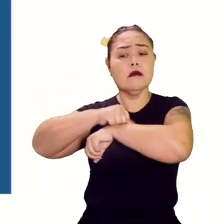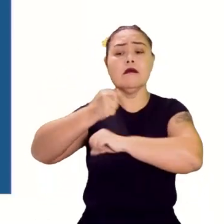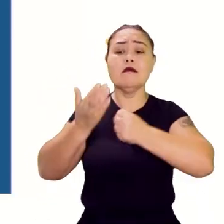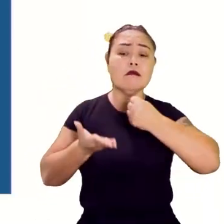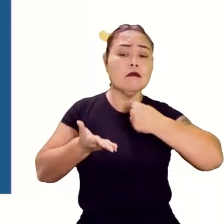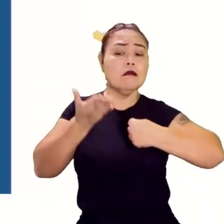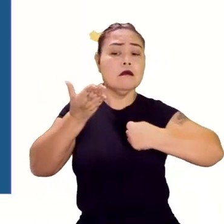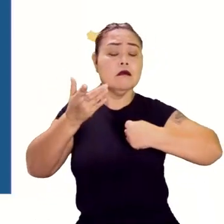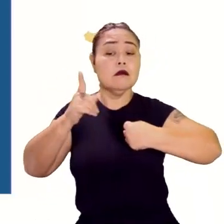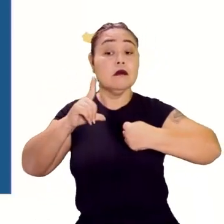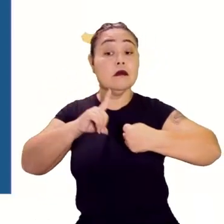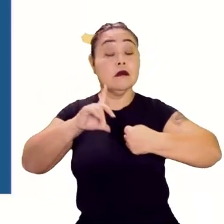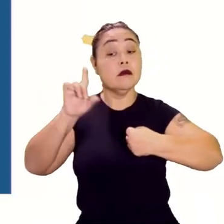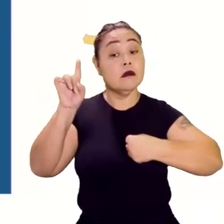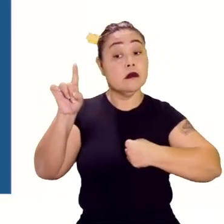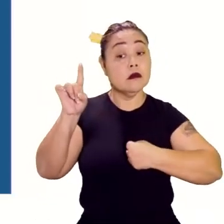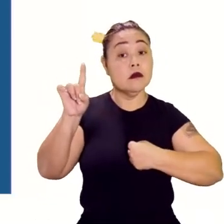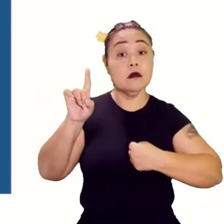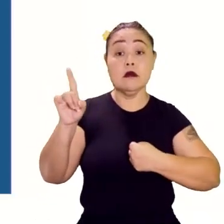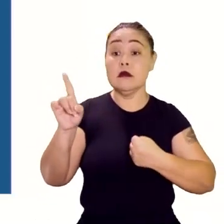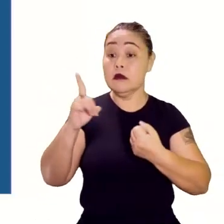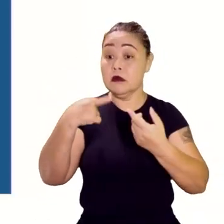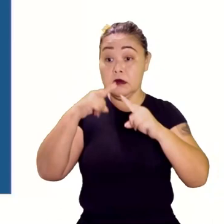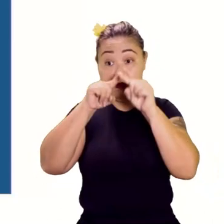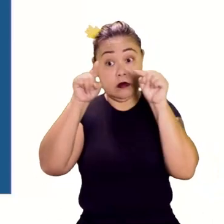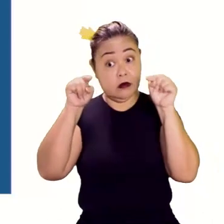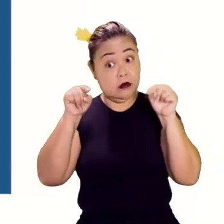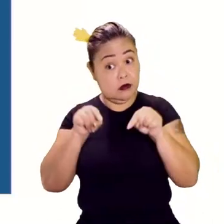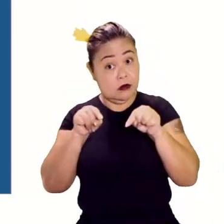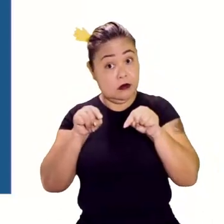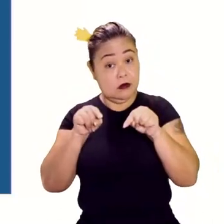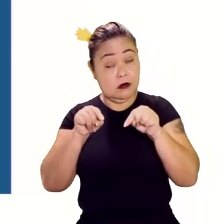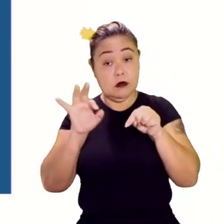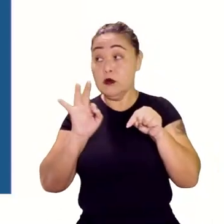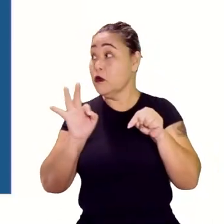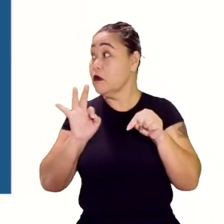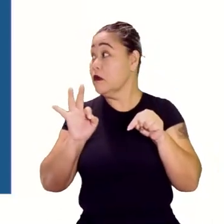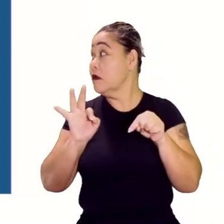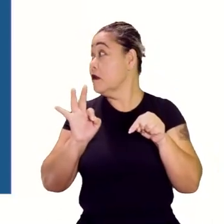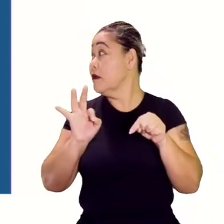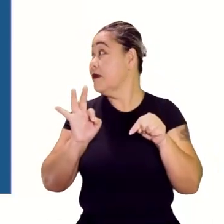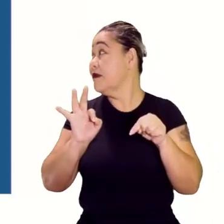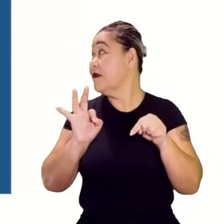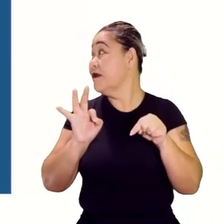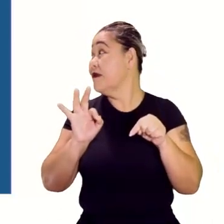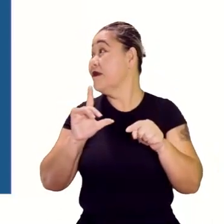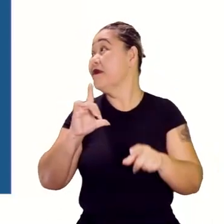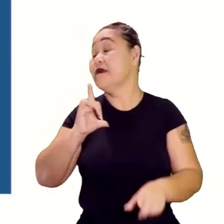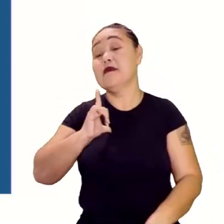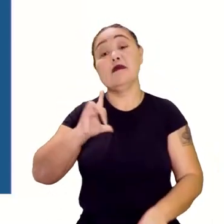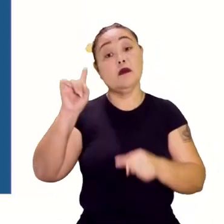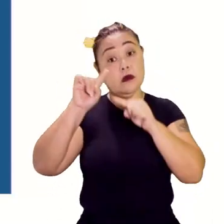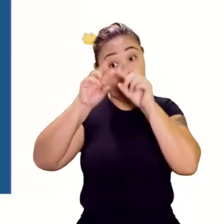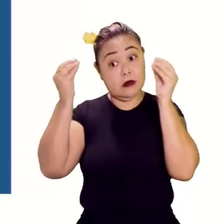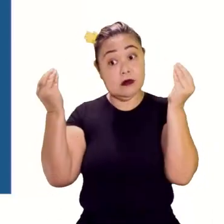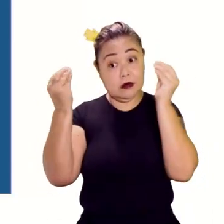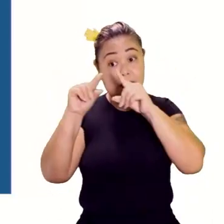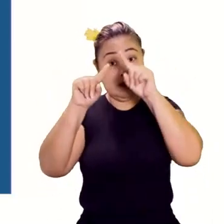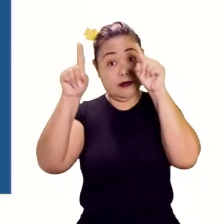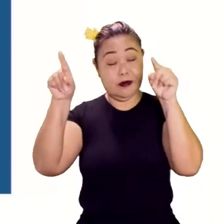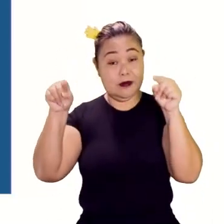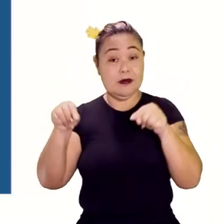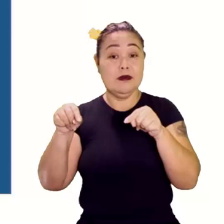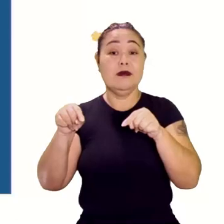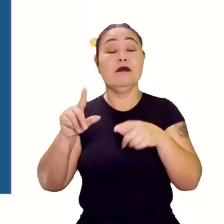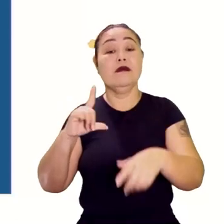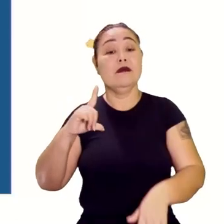potência. Só que aqui não está com parênteses. Mas é para estar. Ah, então vamos colocar? Vamos.